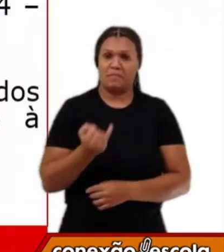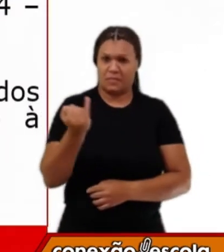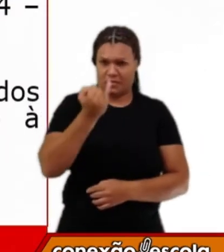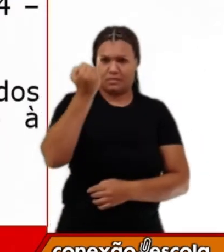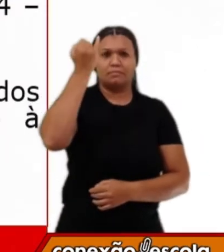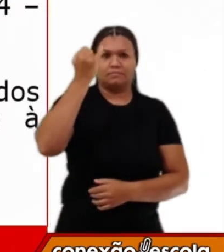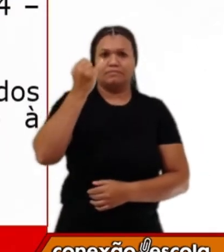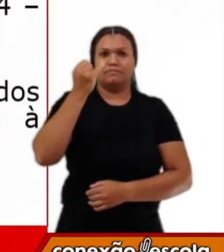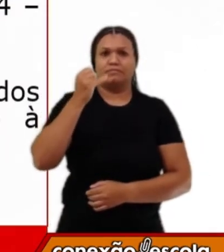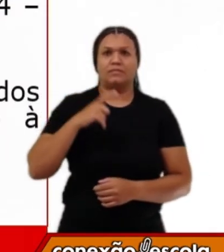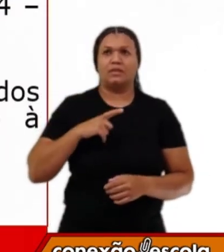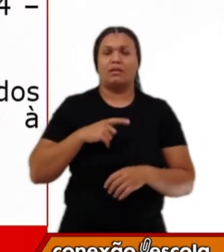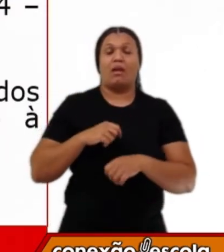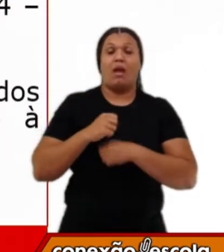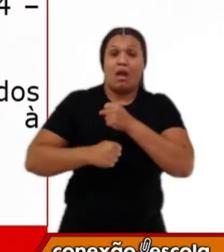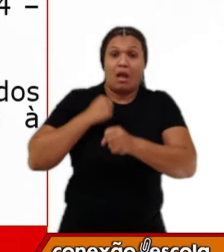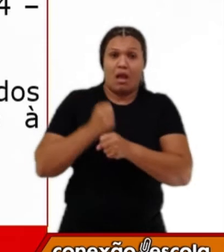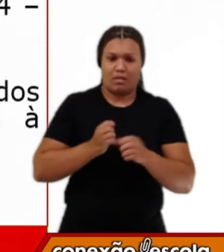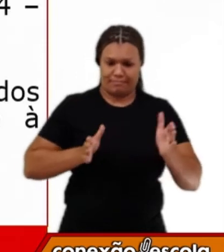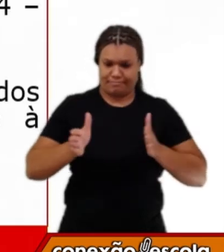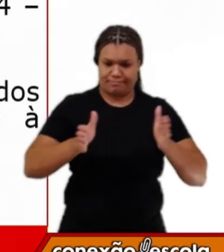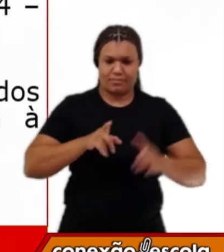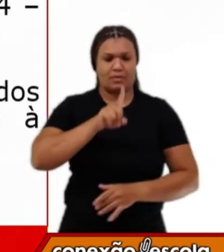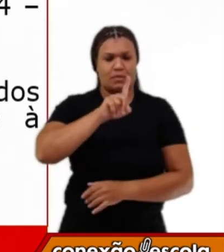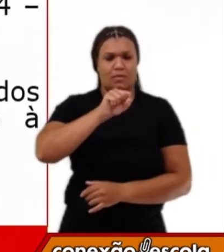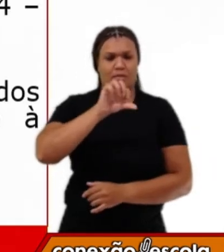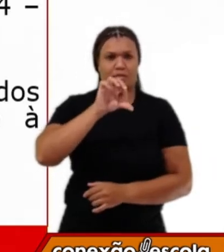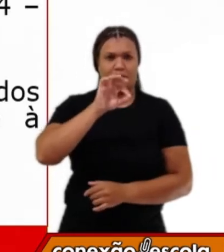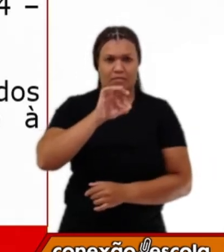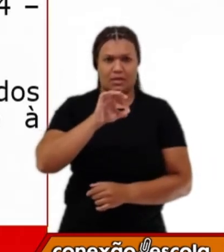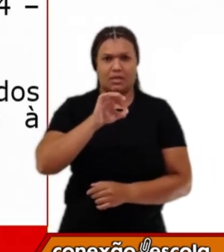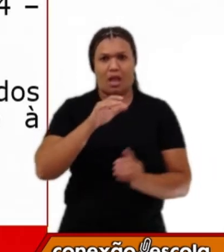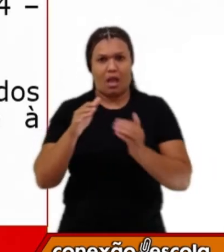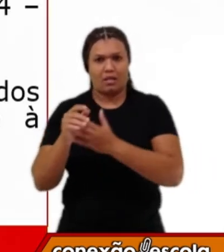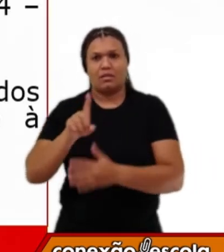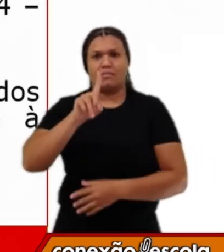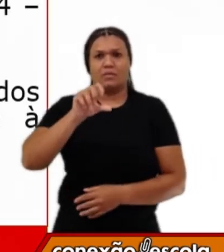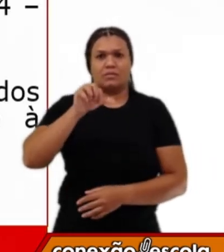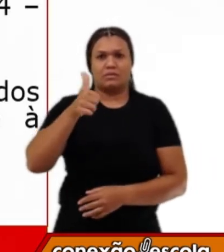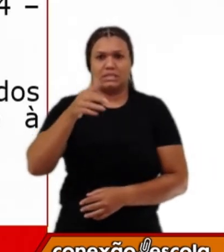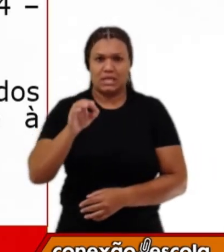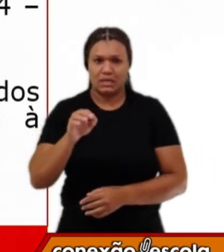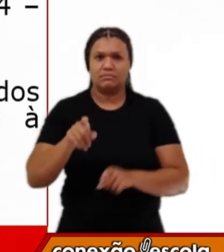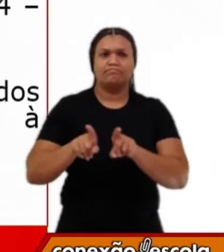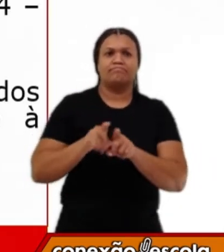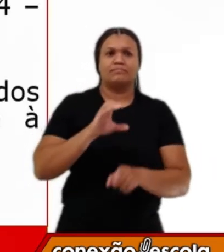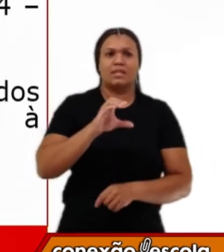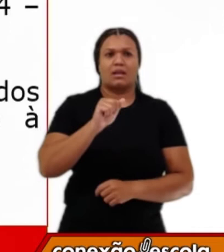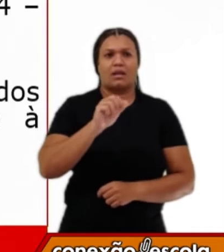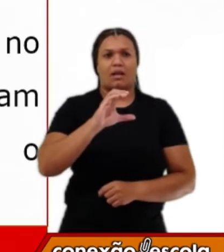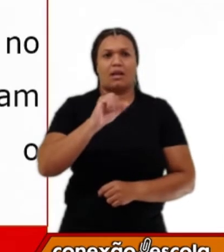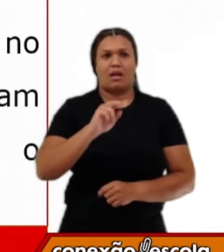e foi muito importante entre os anos de 1890 e 1910. Cacau também foi muito importante,